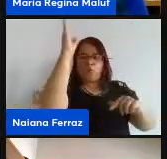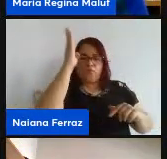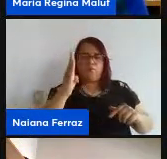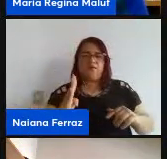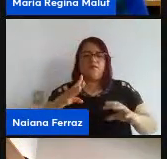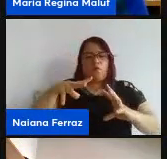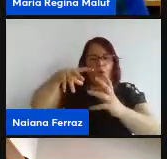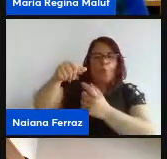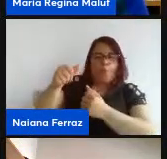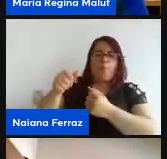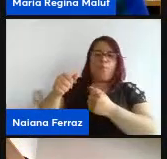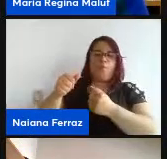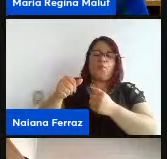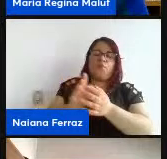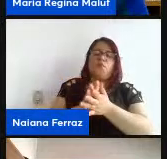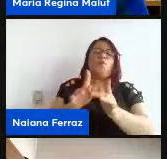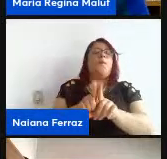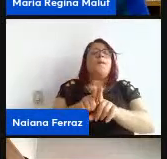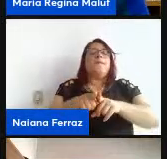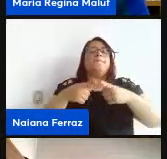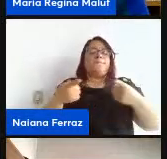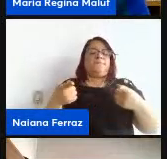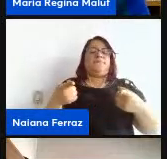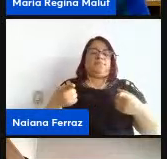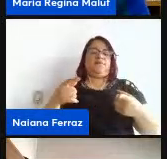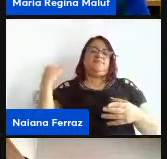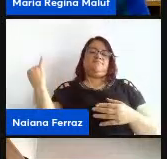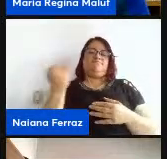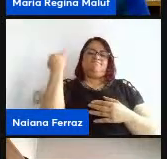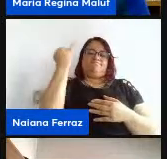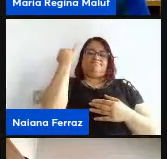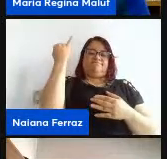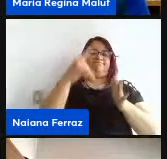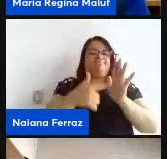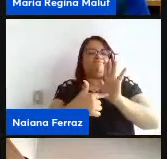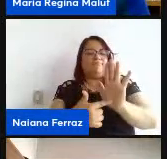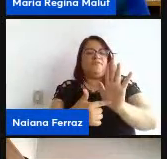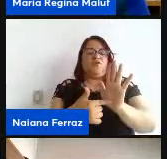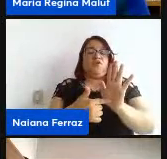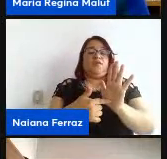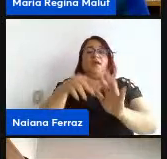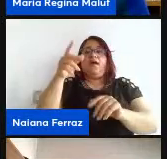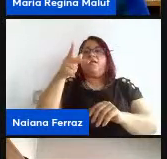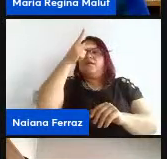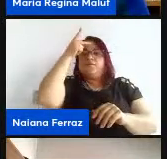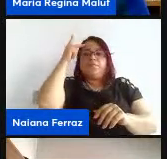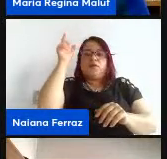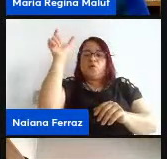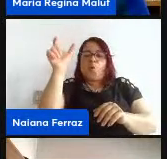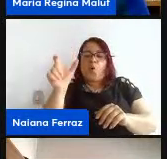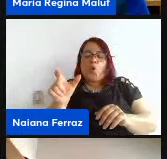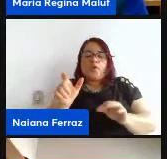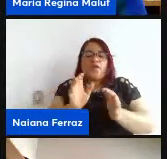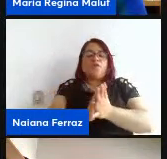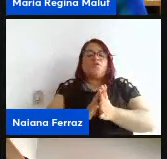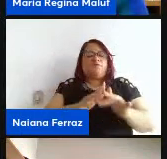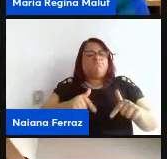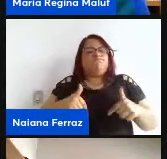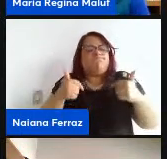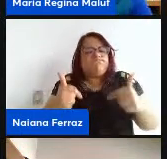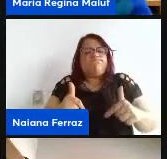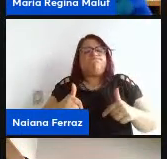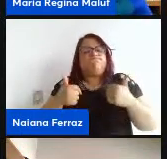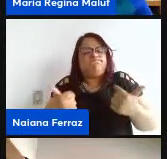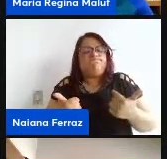afora, mas é realmente de se destacar o quanto as pessoas se dedicam à jornada de alfabetização e o quanto gostam de